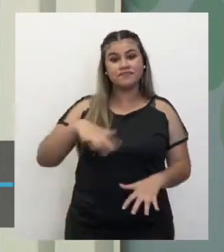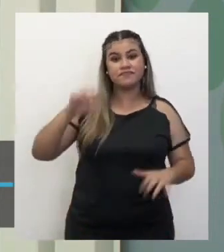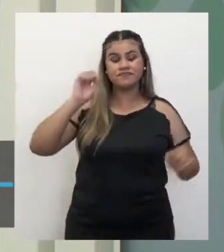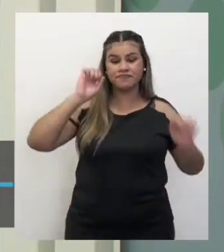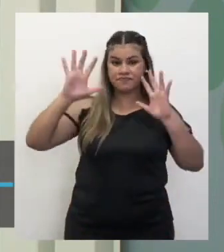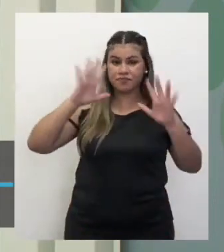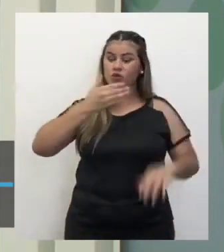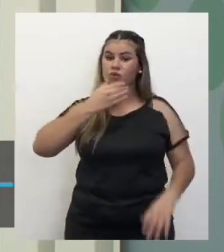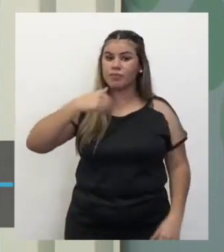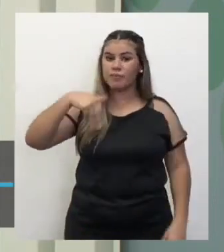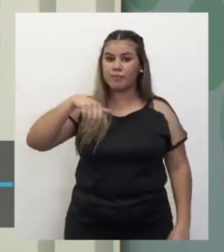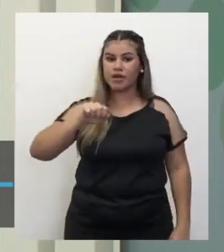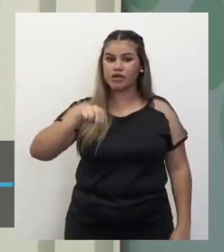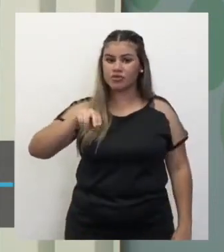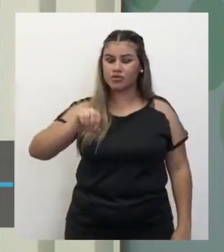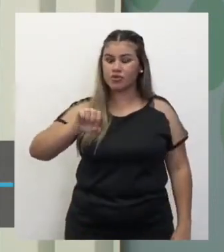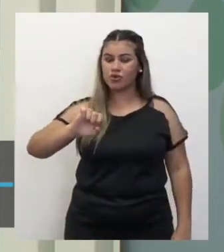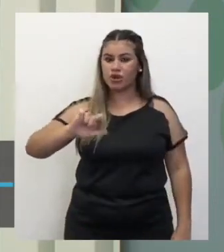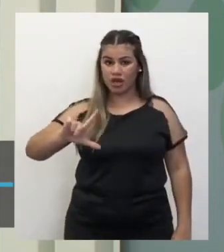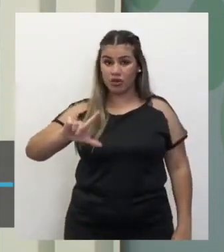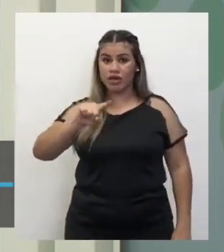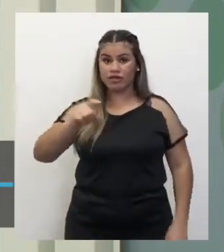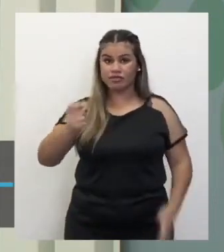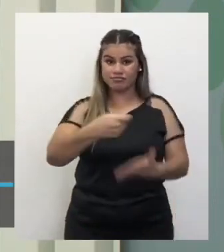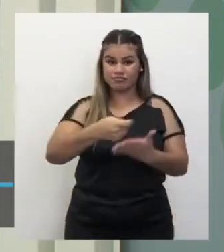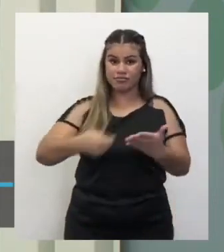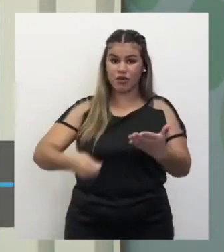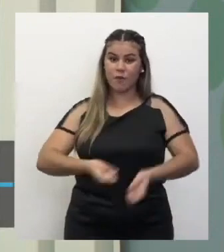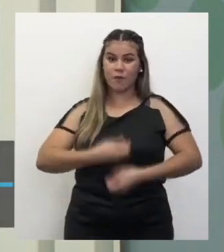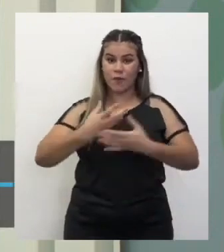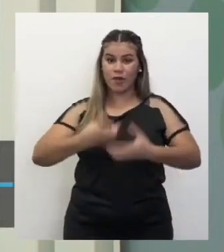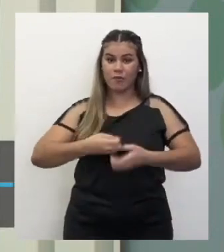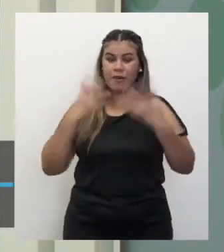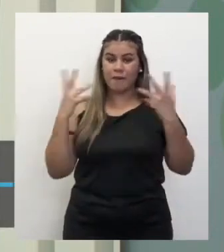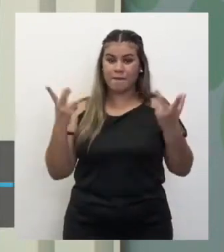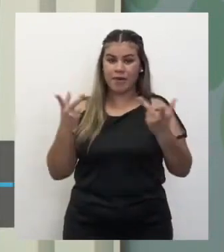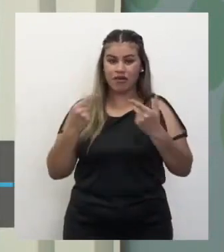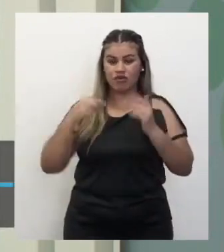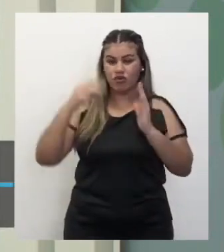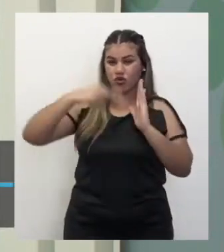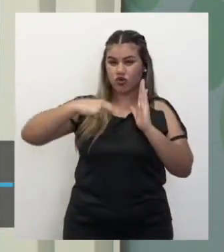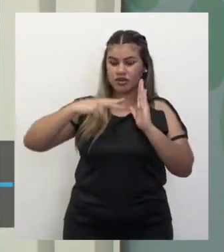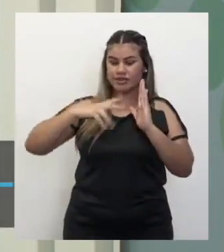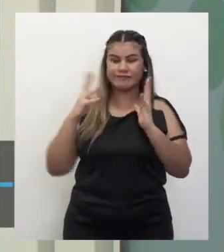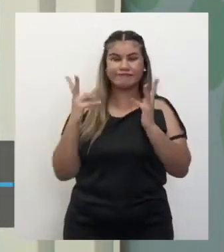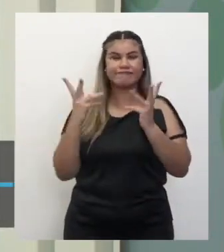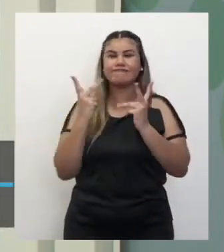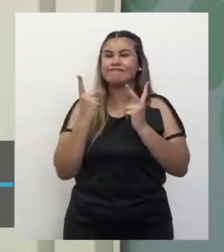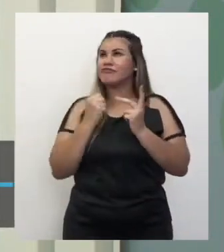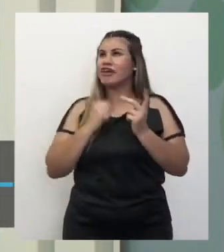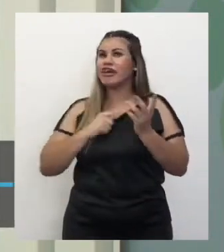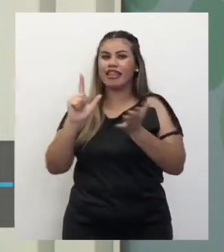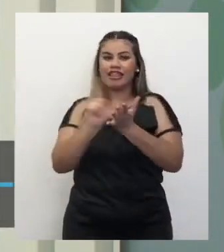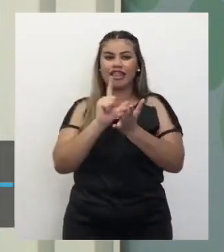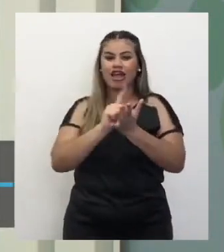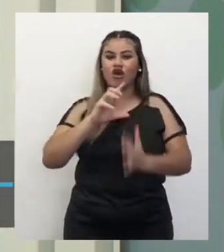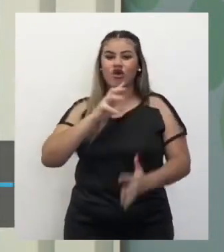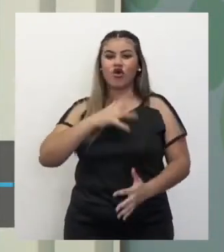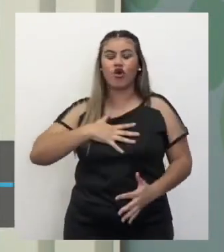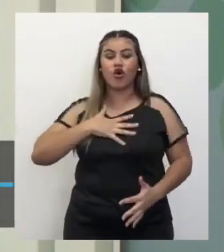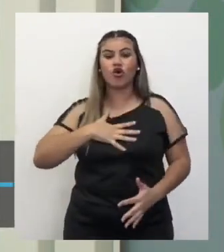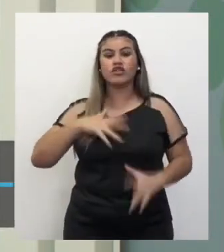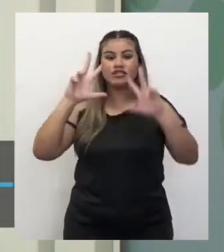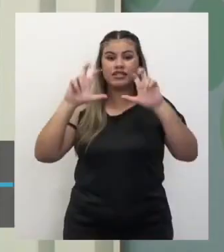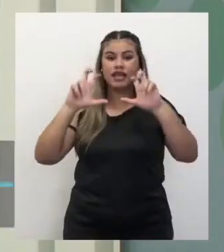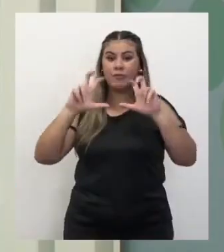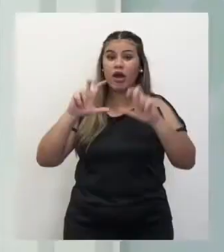Manuel Bandeira escreveu um poema maravilhoso, um dos poemas que eu li na minha infância, que me fizeram gostar de literatura, chamado O Bicho.